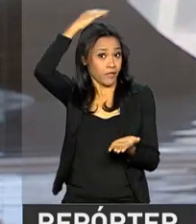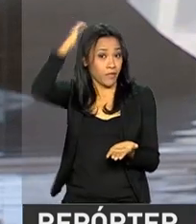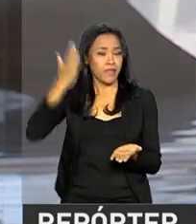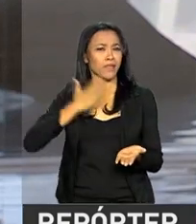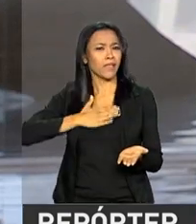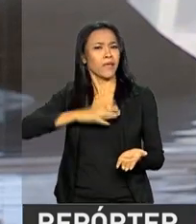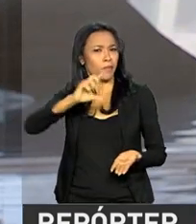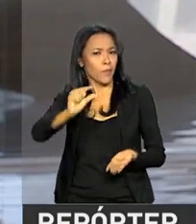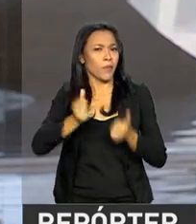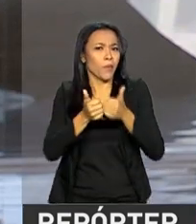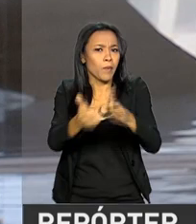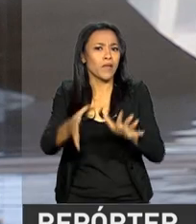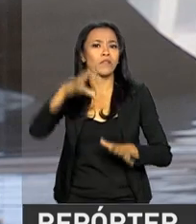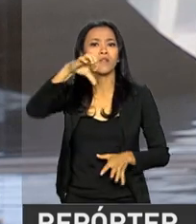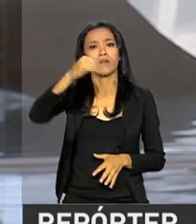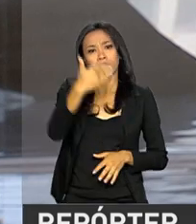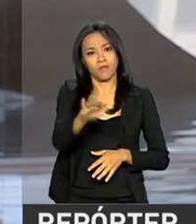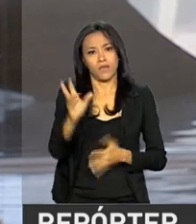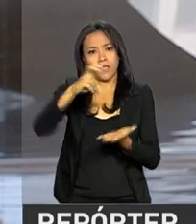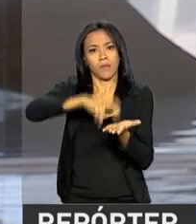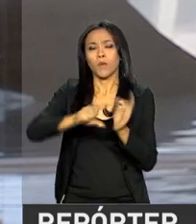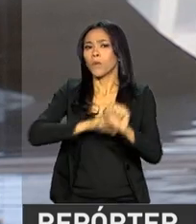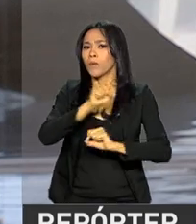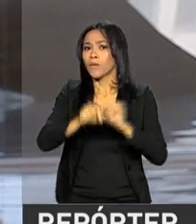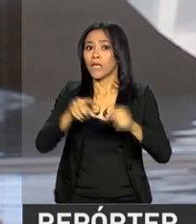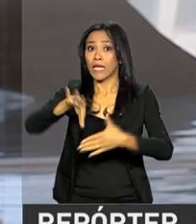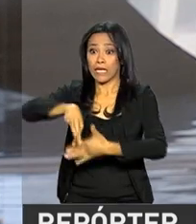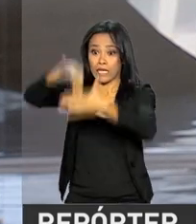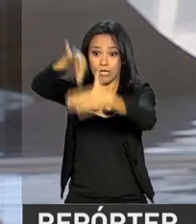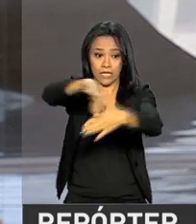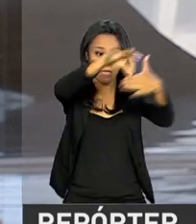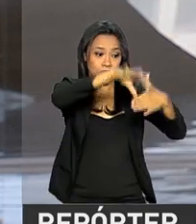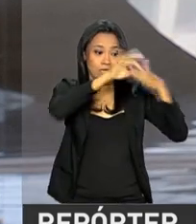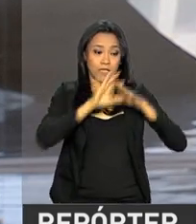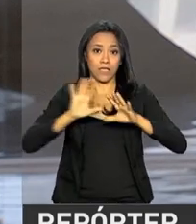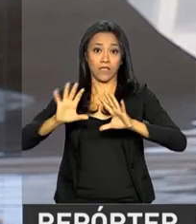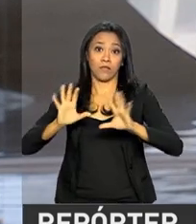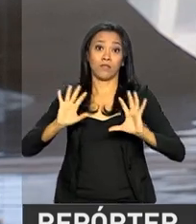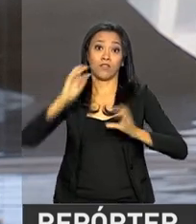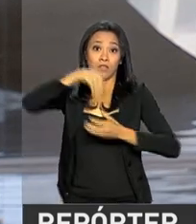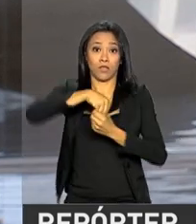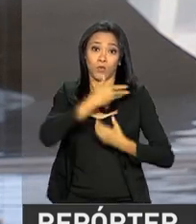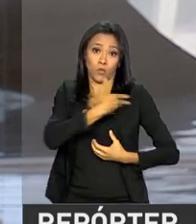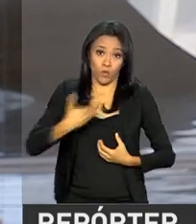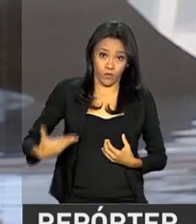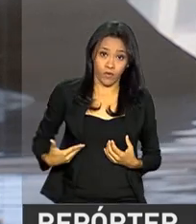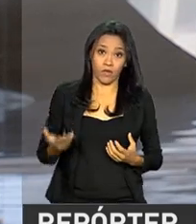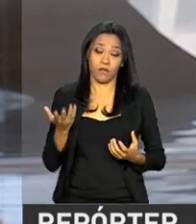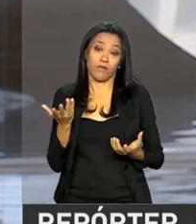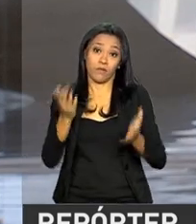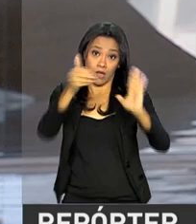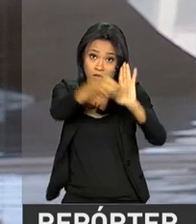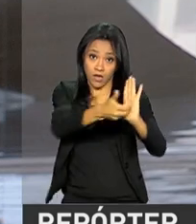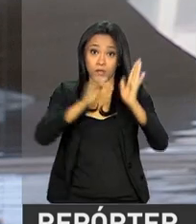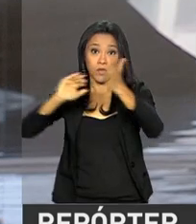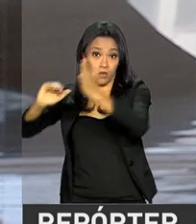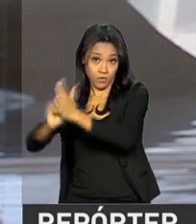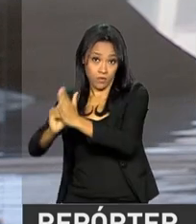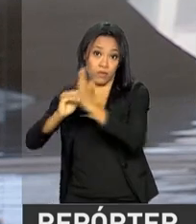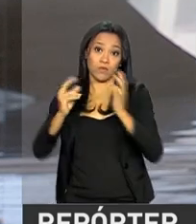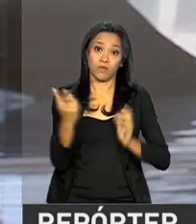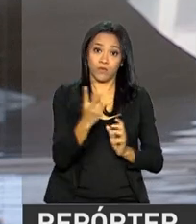às nove e meia da manhã com os líderes do governo na câmara deputado aguinaldo ribeiro e do congresso nacional